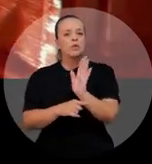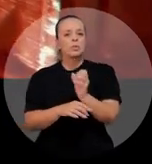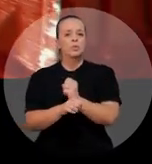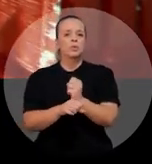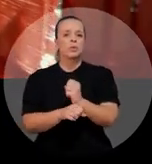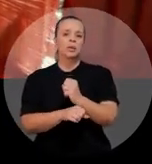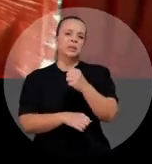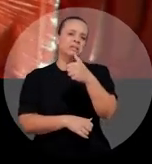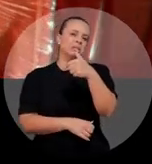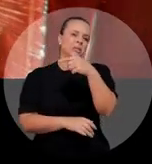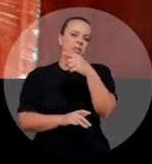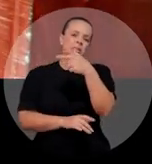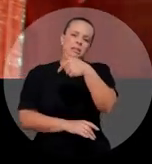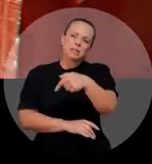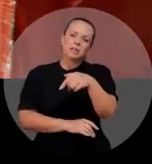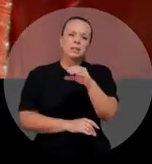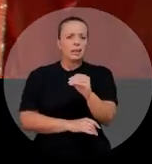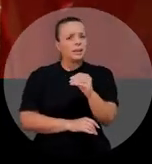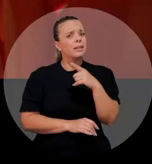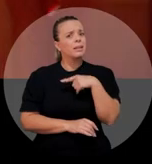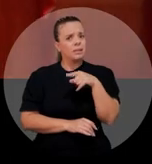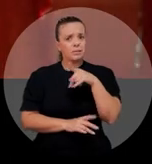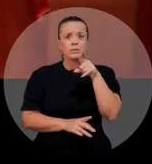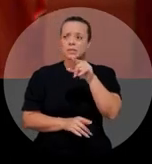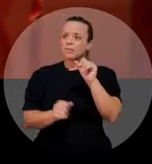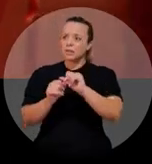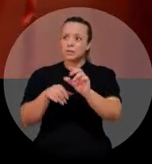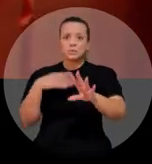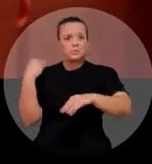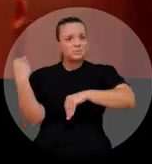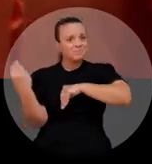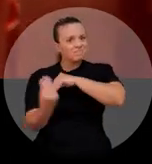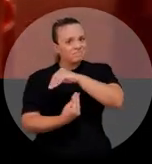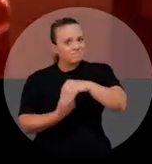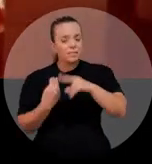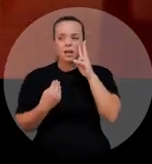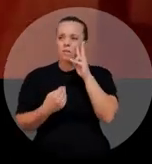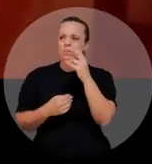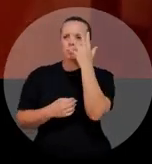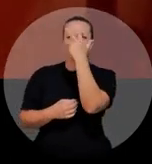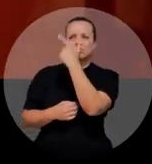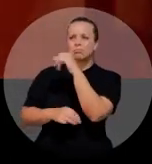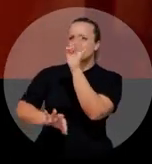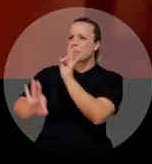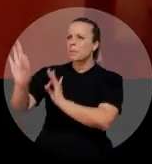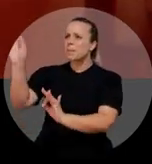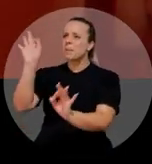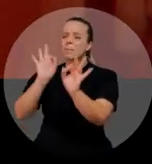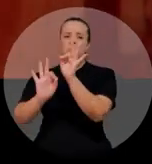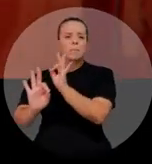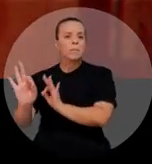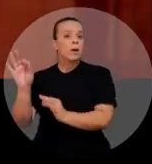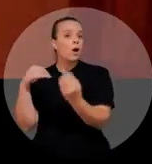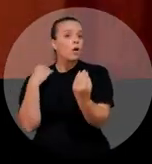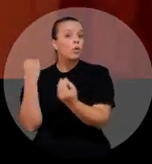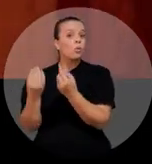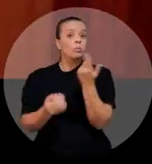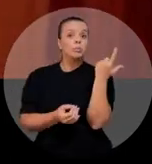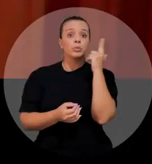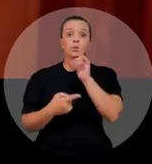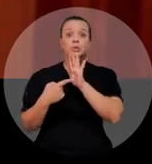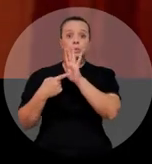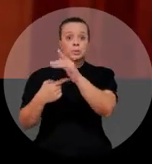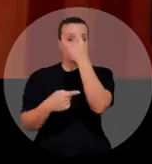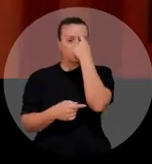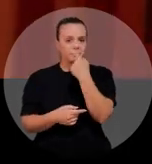de 70, tem uma coisa disco, Tarantino, tem uma boa salada ali, estética também, né? Como é que foi colocar isso